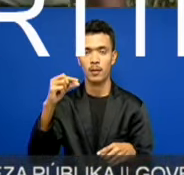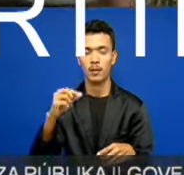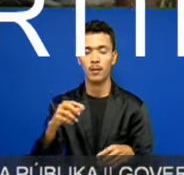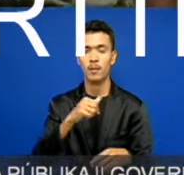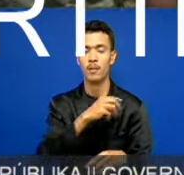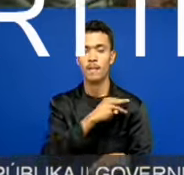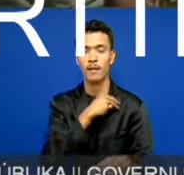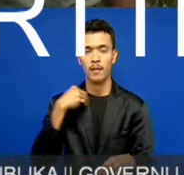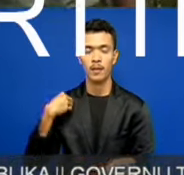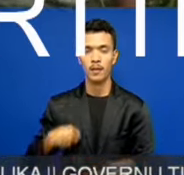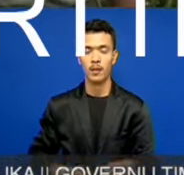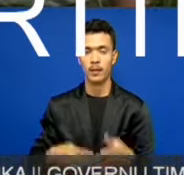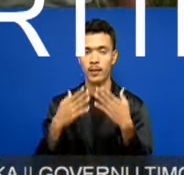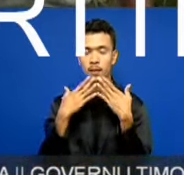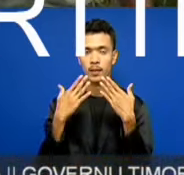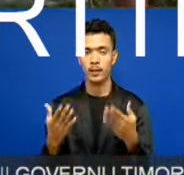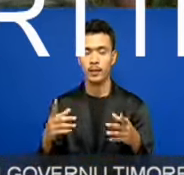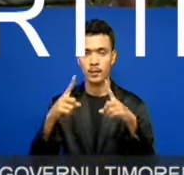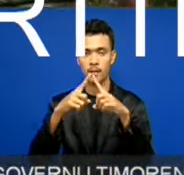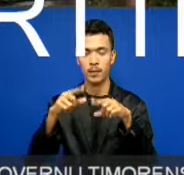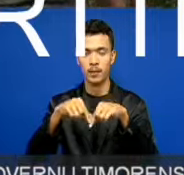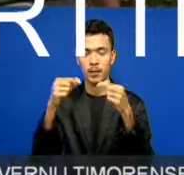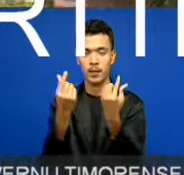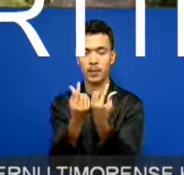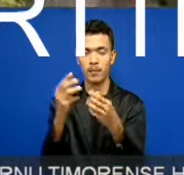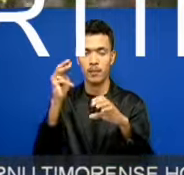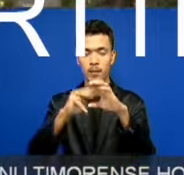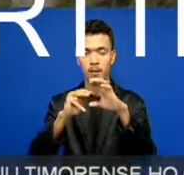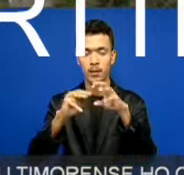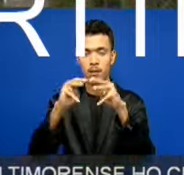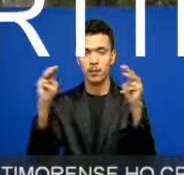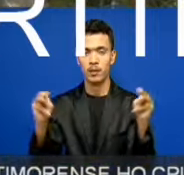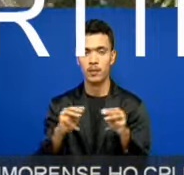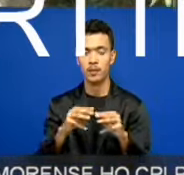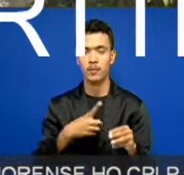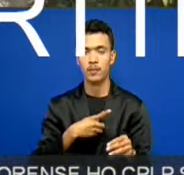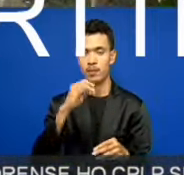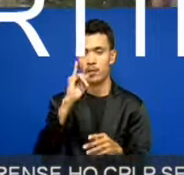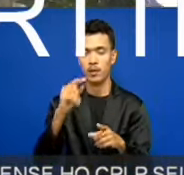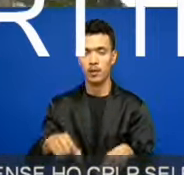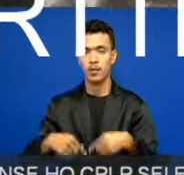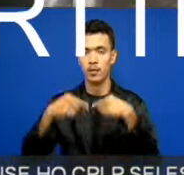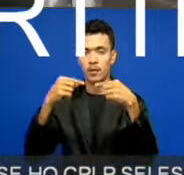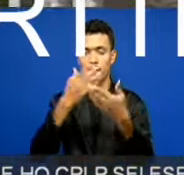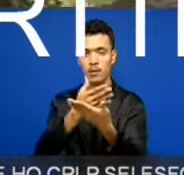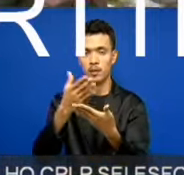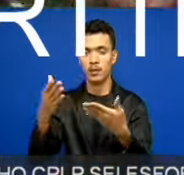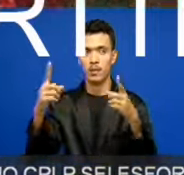Madre Verônica Ximenes agradece a equipa de gestão mercado município Díli. Nebe oferece um produto para o